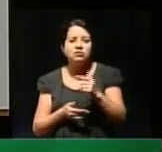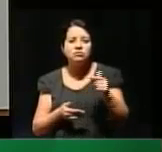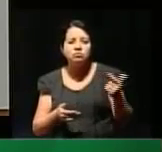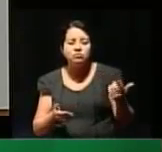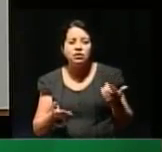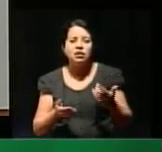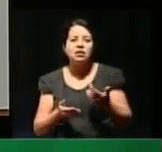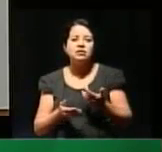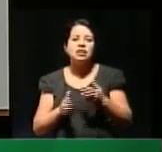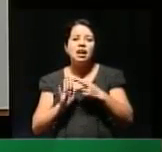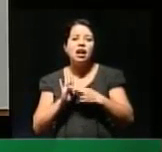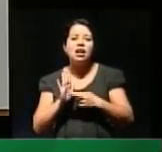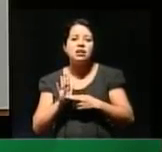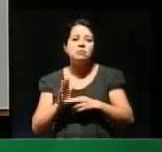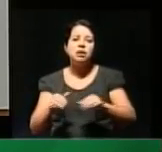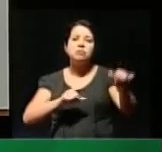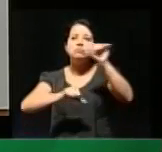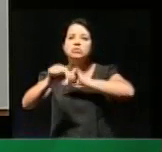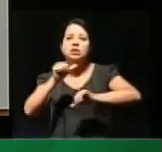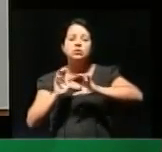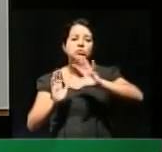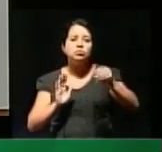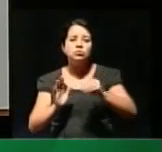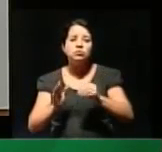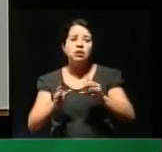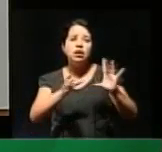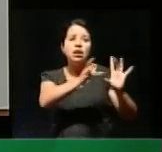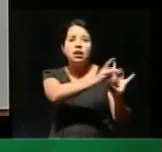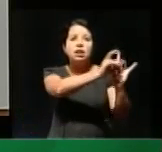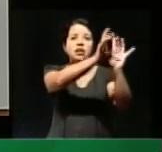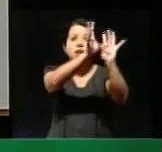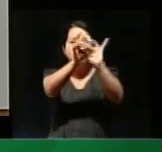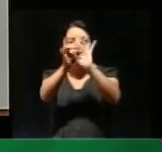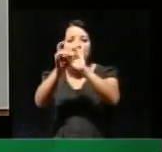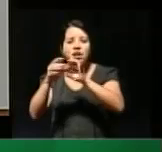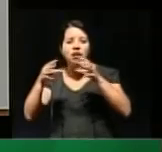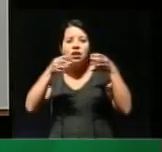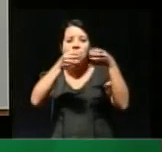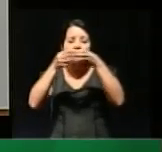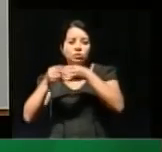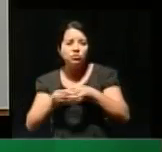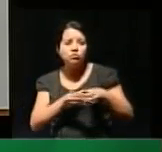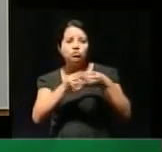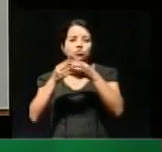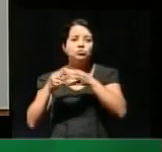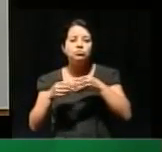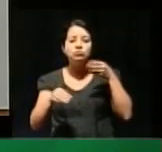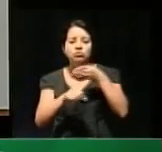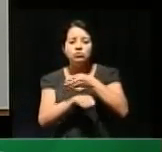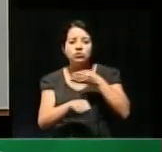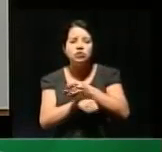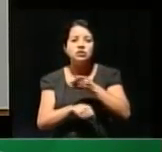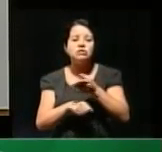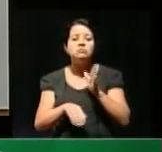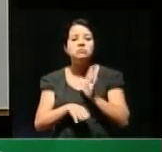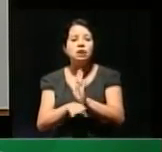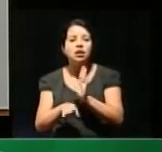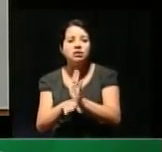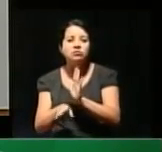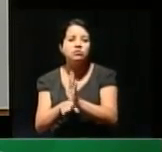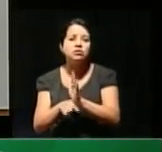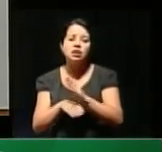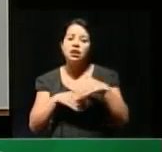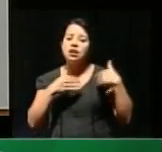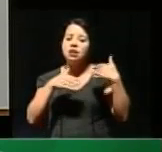alguma coisa que... Não, é um conjunto de intervenções que as pessoas necessitam de diferentes abordagens ao longo da vida. Estava falando sobre mudança